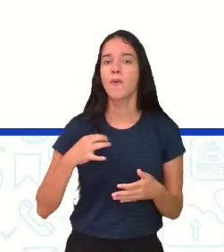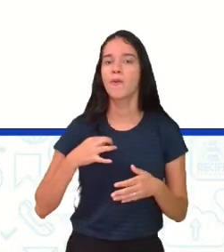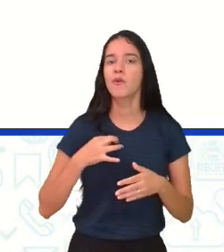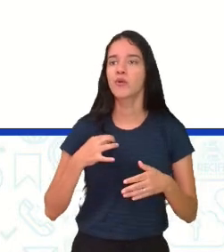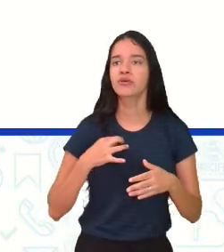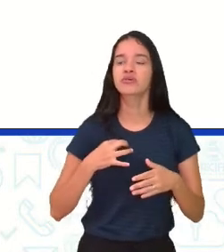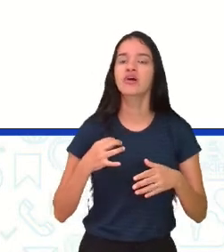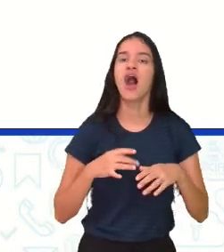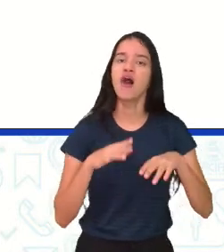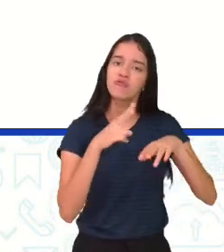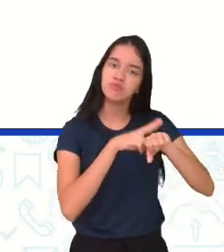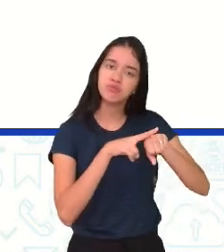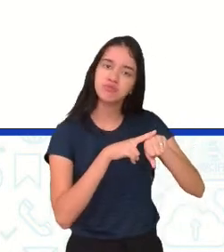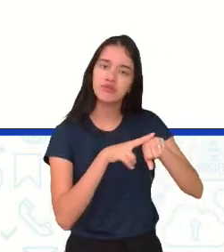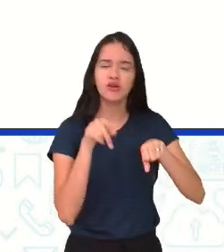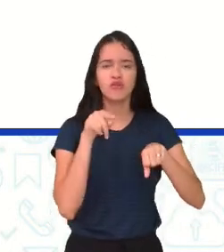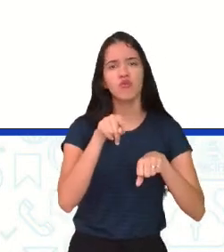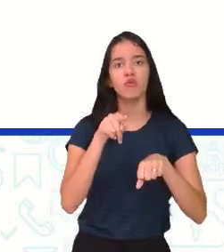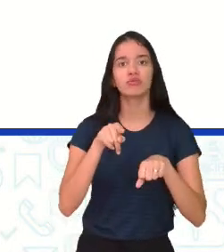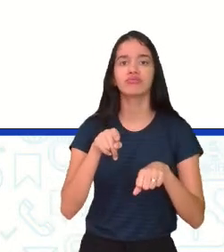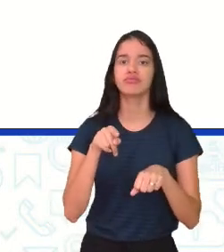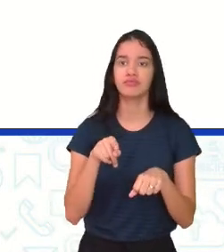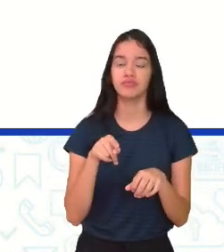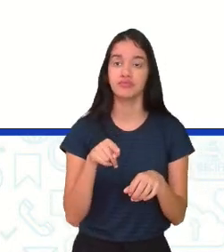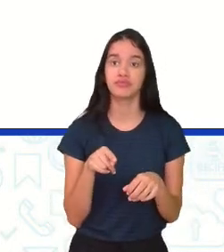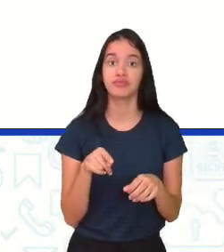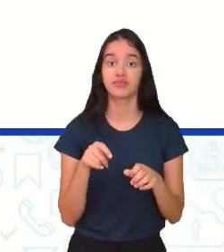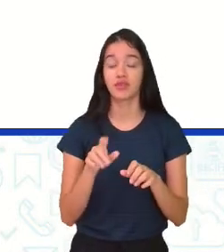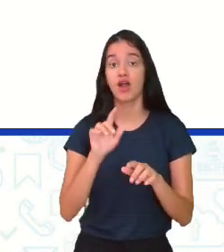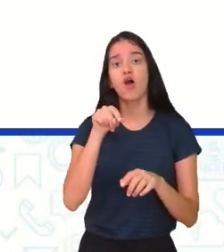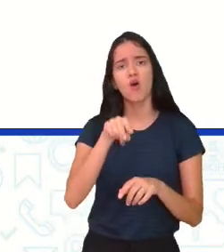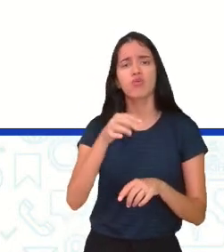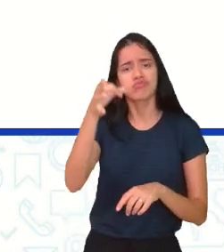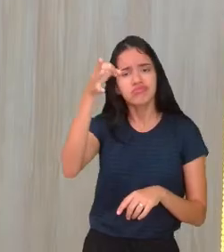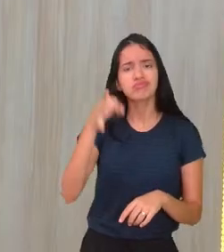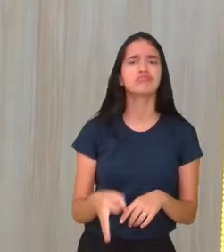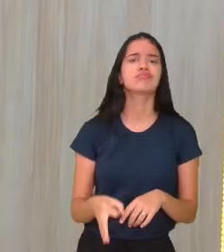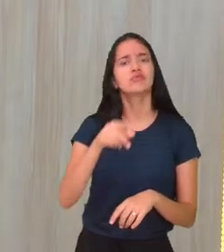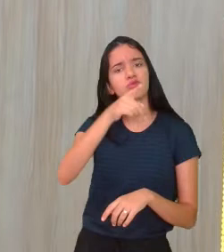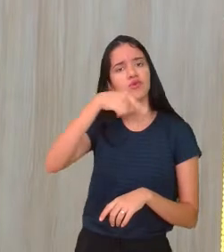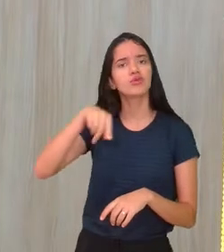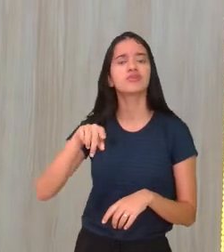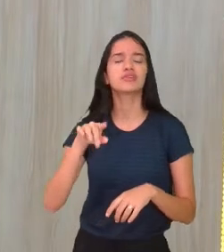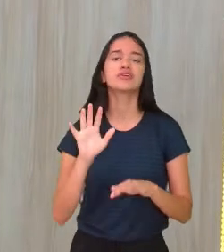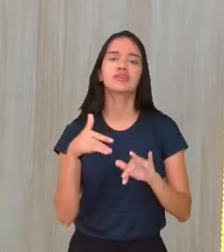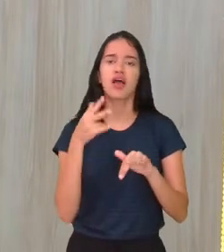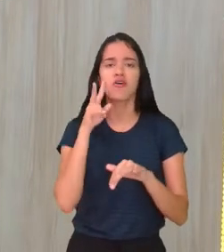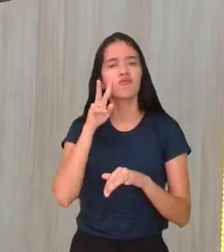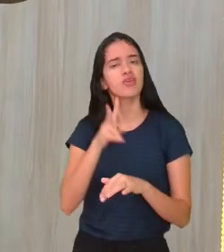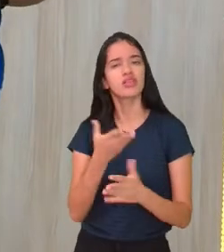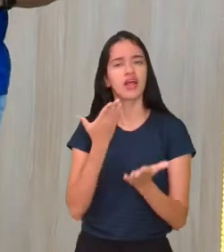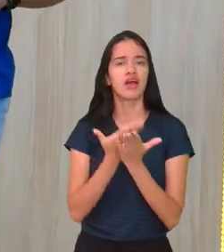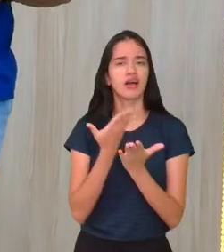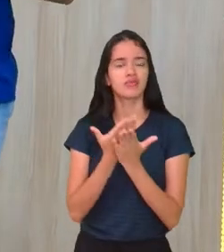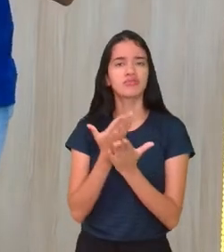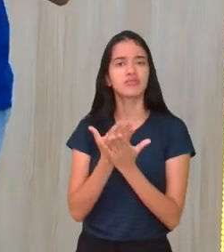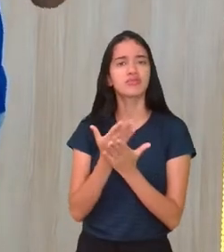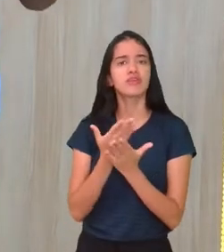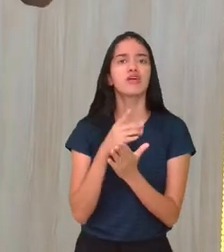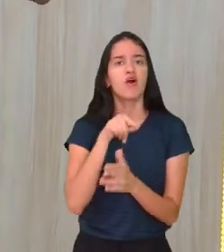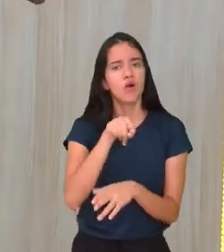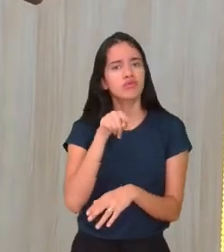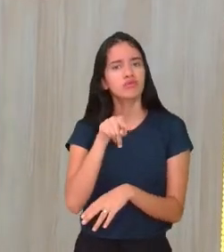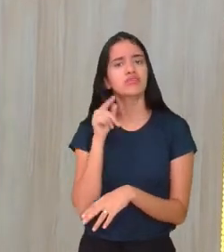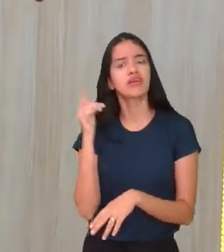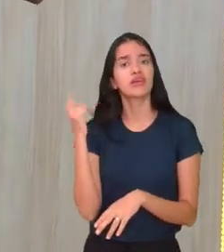Com certeza, você que está... Volta para mim aqui, Cleitinho, por favor. Com certeza, você que está acompanhando aí a aula, você